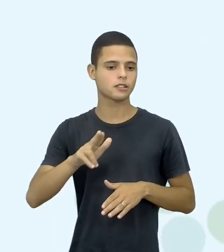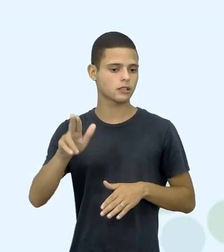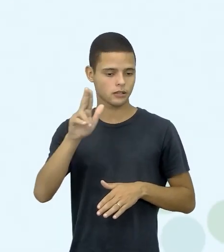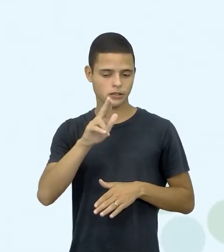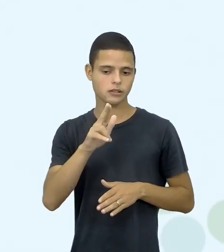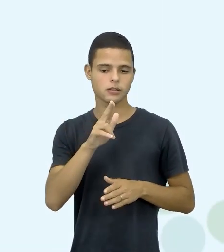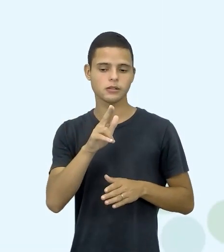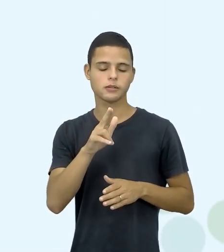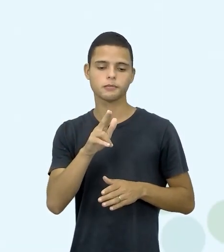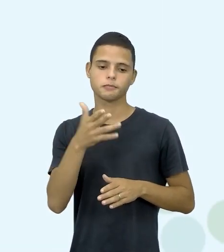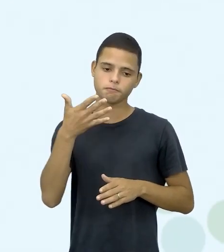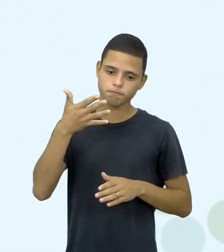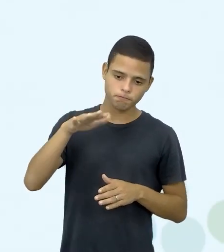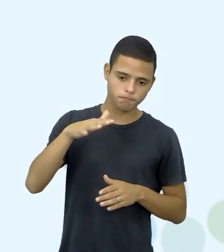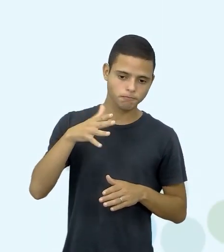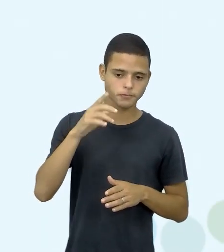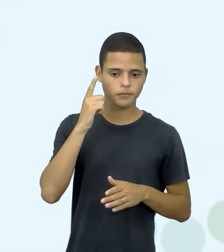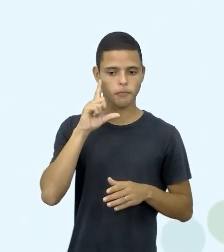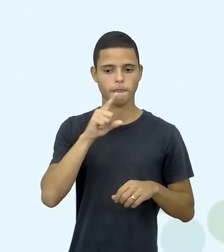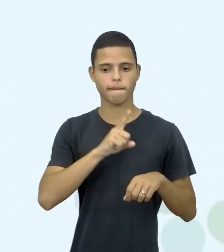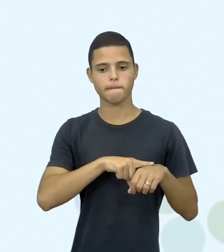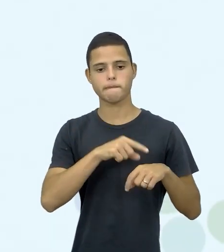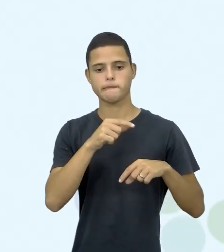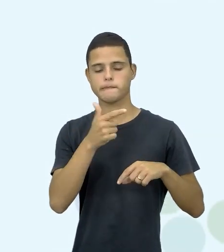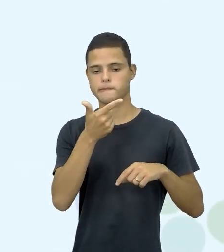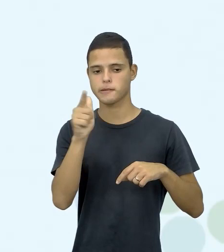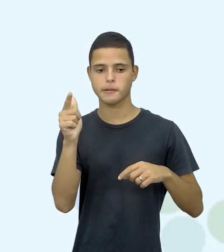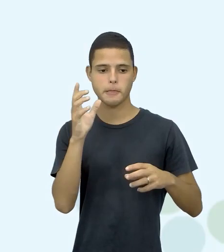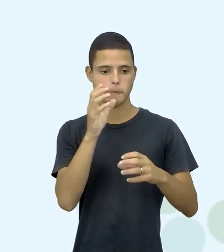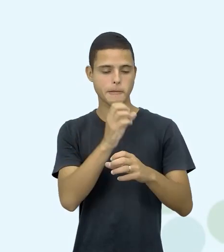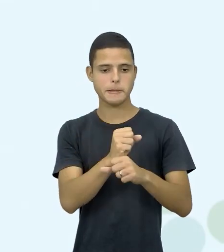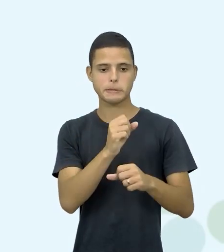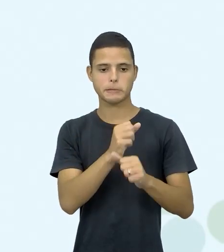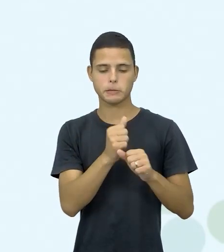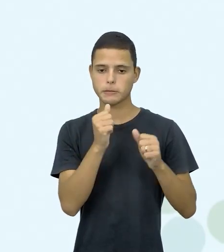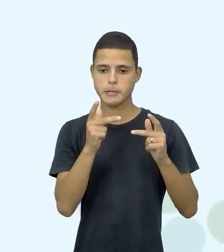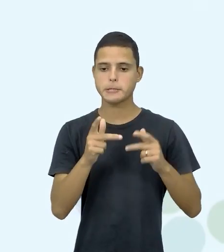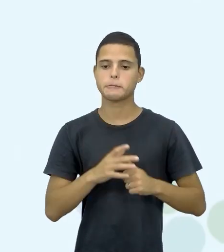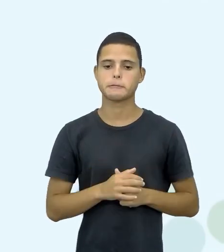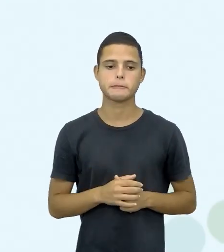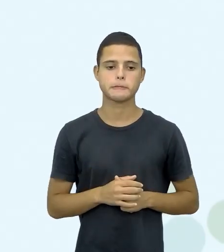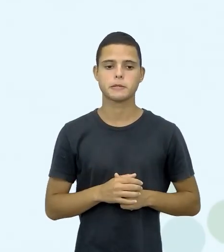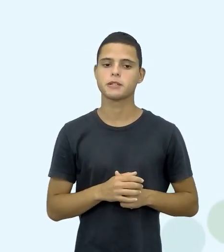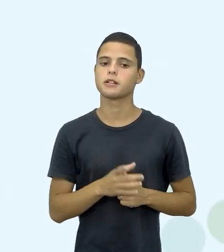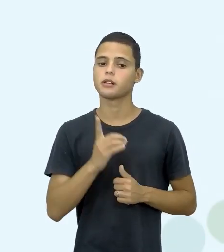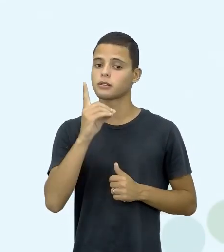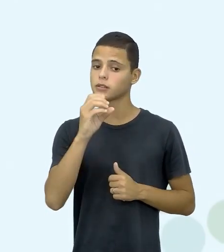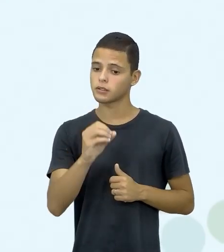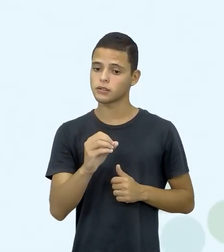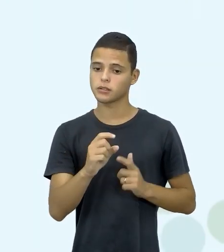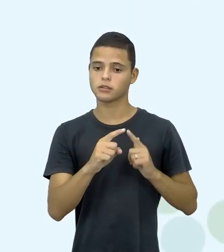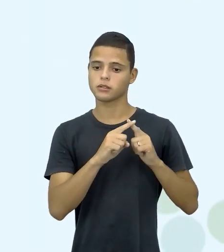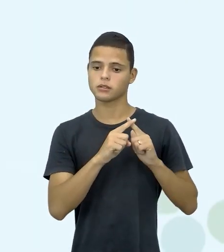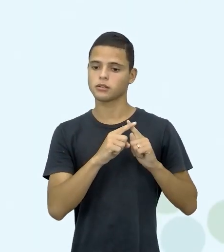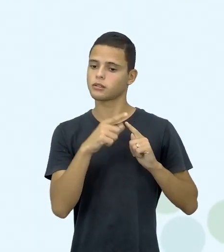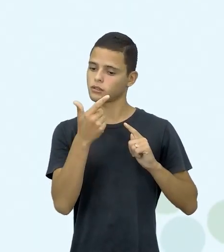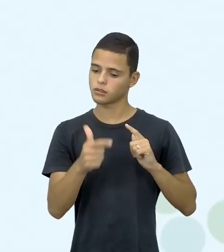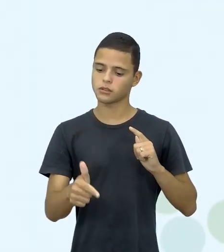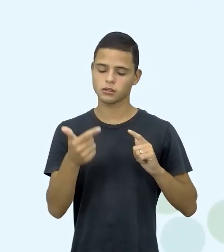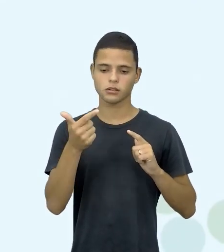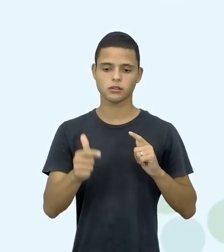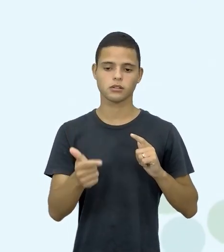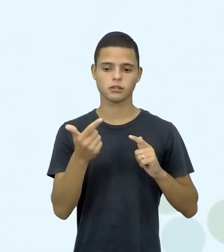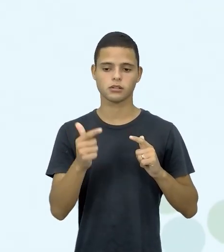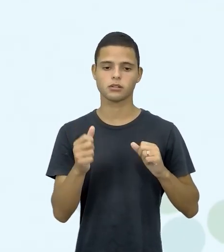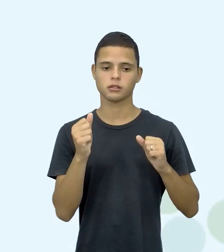dos 10 tempos aí, para fazer outros cálculos, tá bom? Então, olha lá, ó, medir 10 vezes isso daí, que eu vou fazer 2 aqui